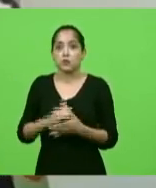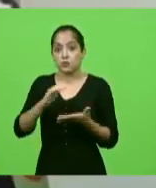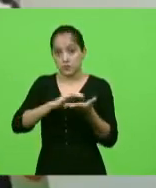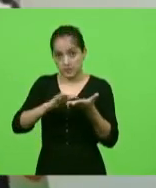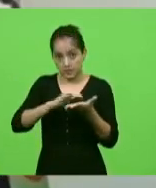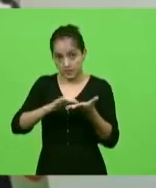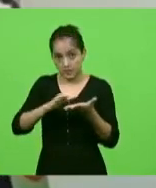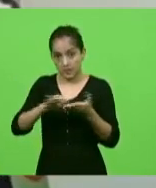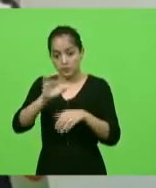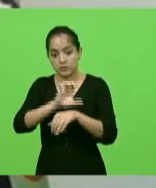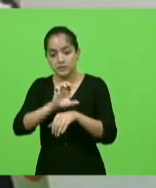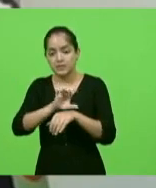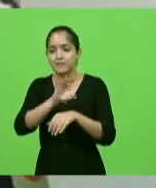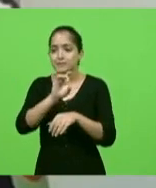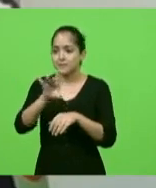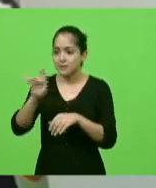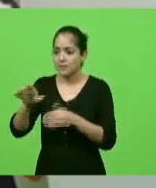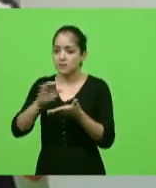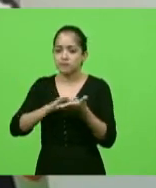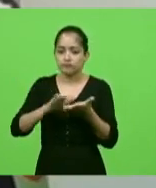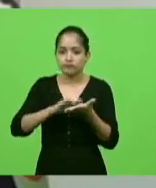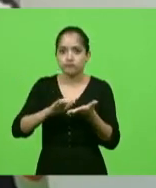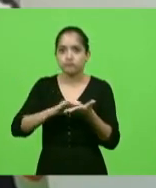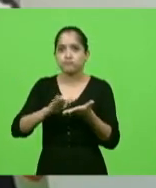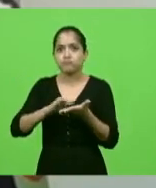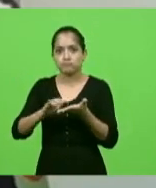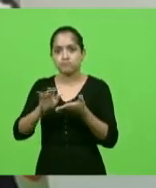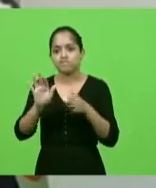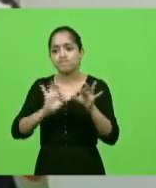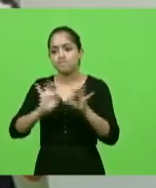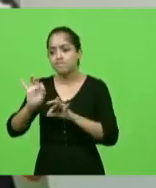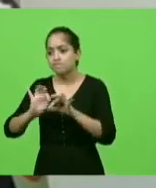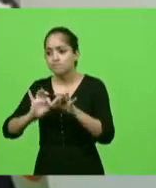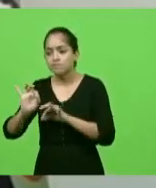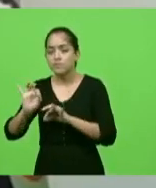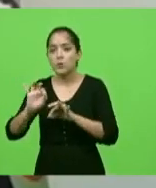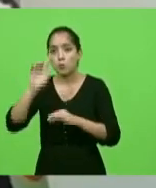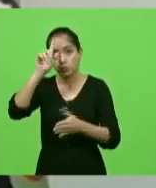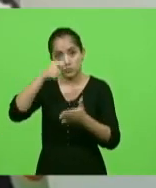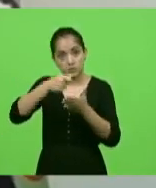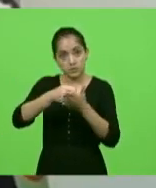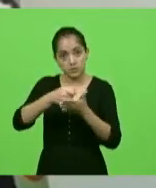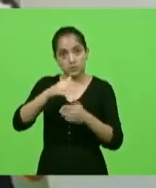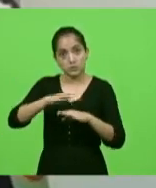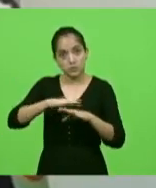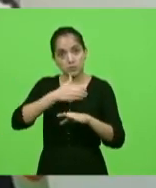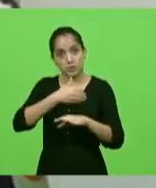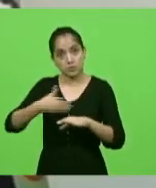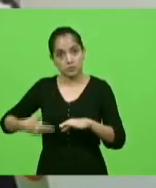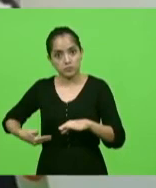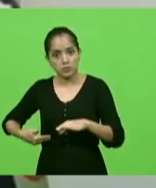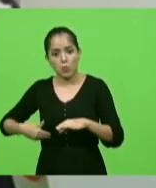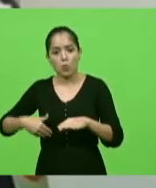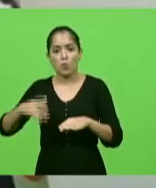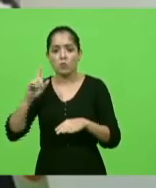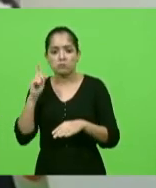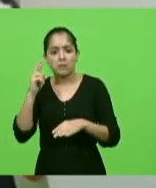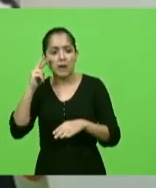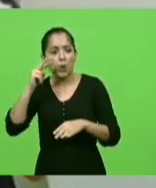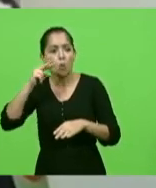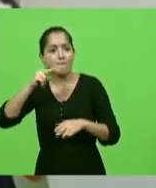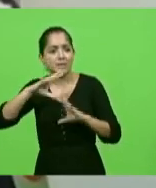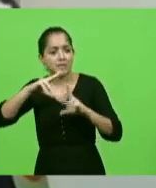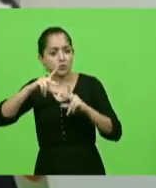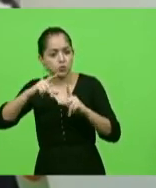de cada secretaria são ordenador destas pastas quando se toma a decisão de governo Governador não acompanha o